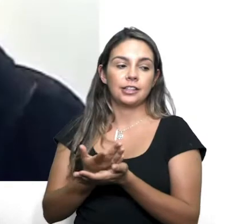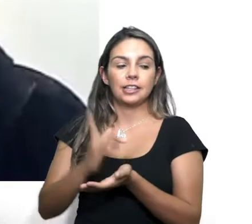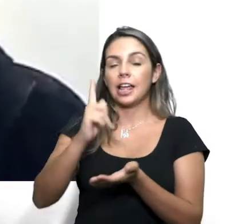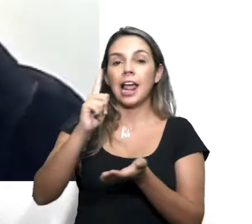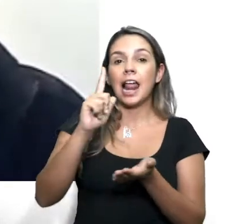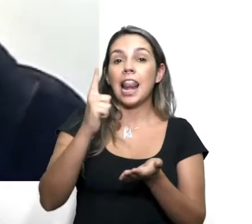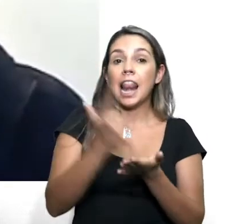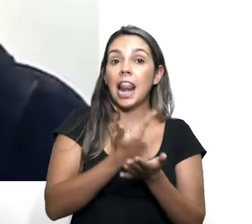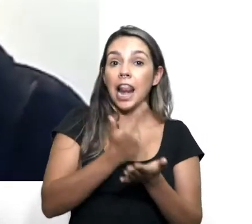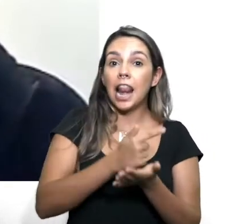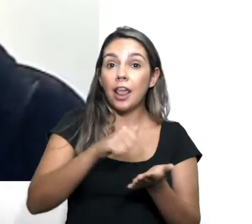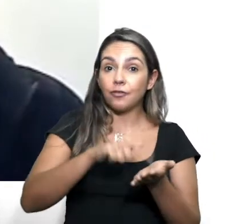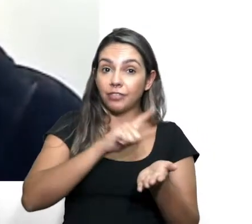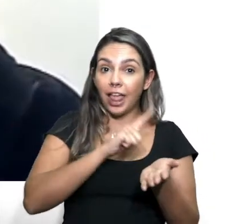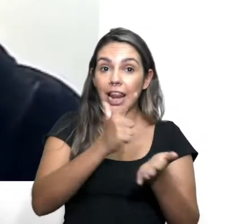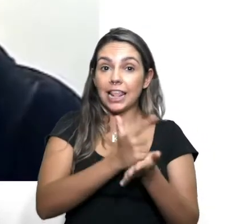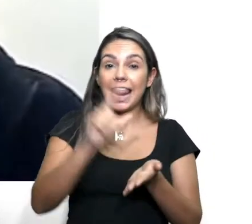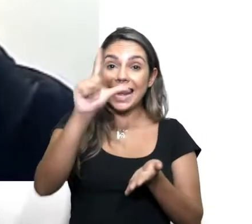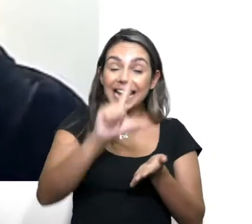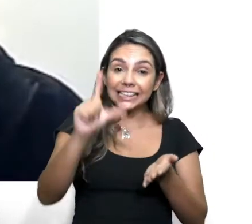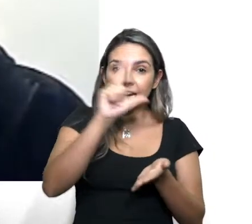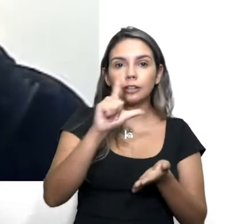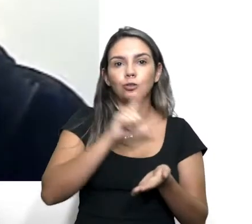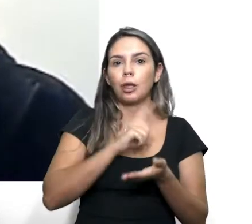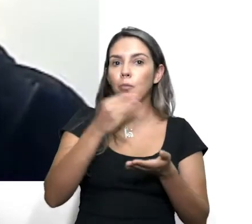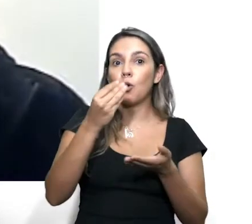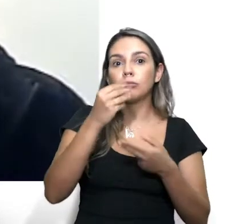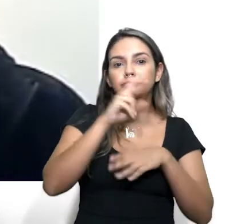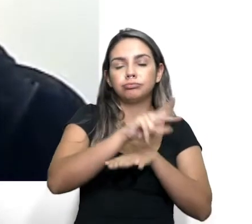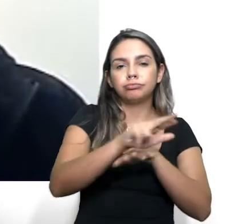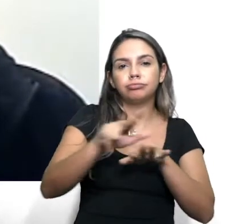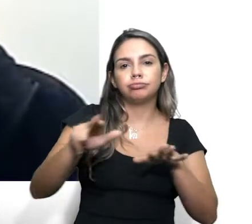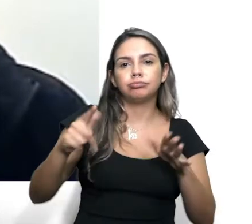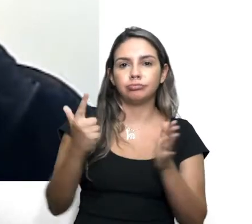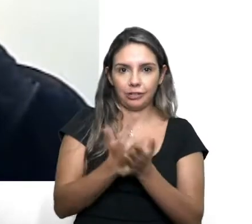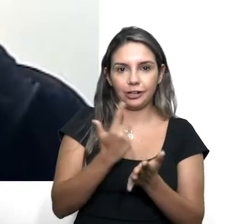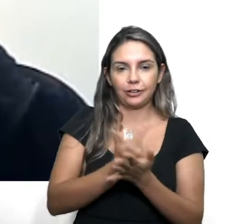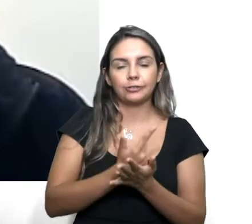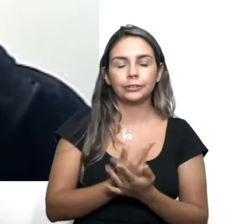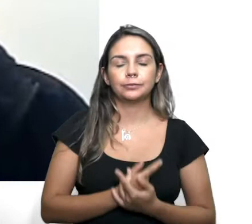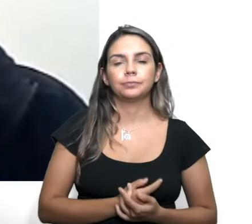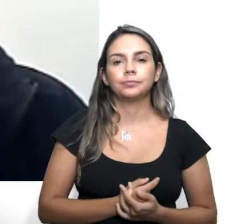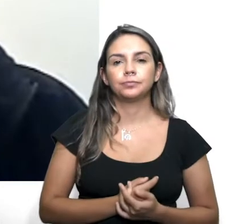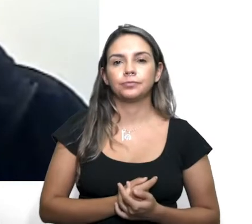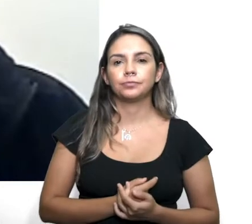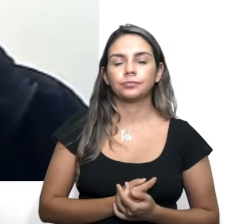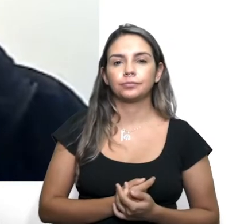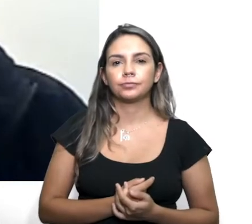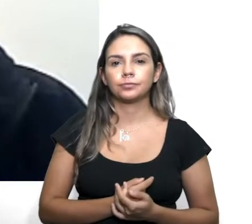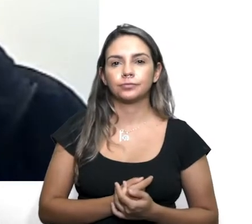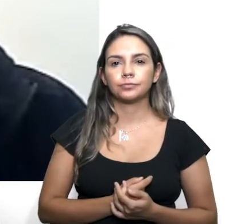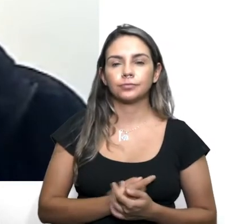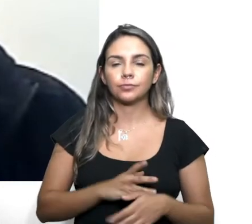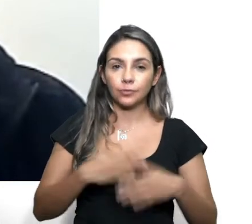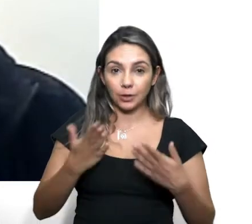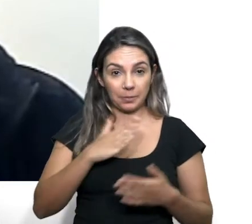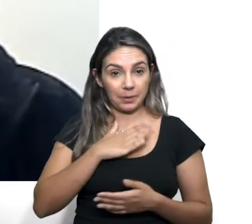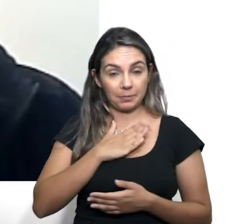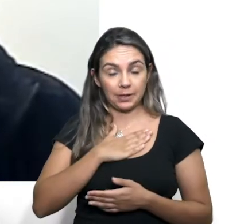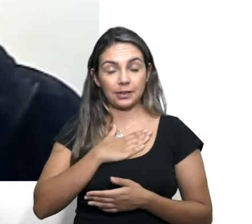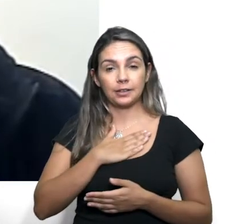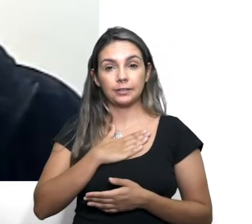sobre carros, é livros de literatura. Portanto, é um país muito, muito forte a esse nível. Portanto, para